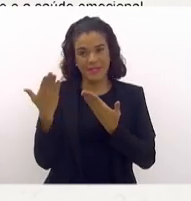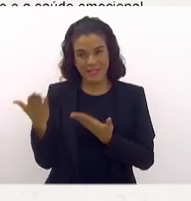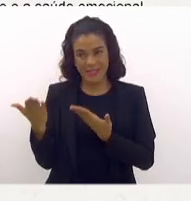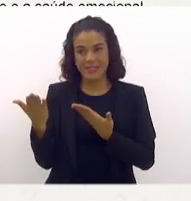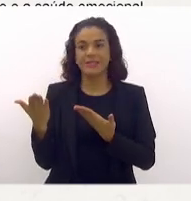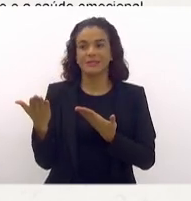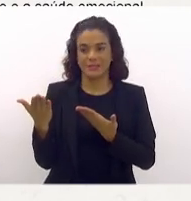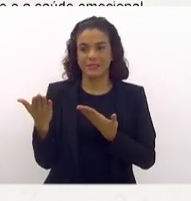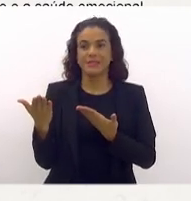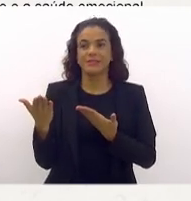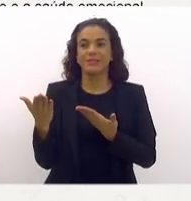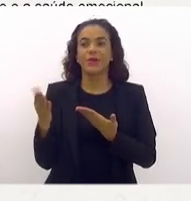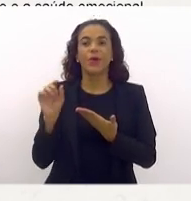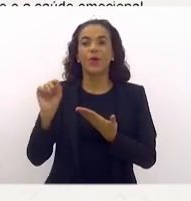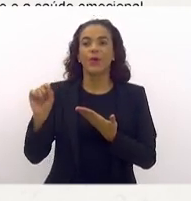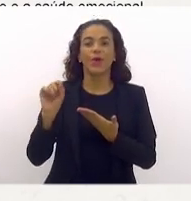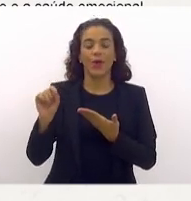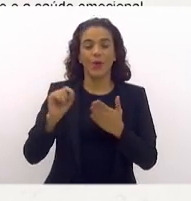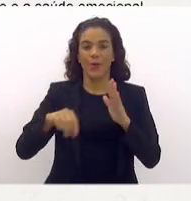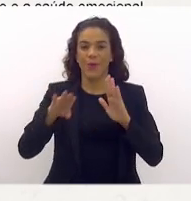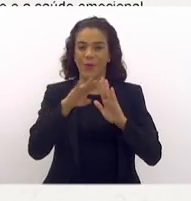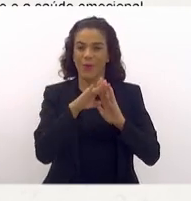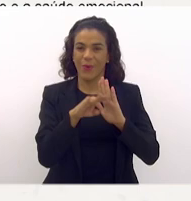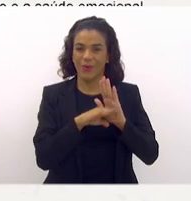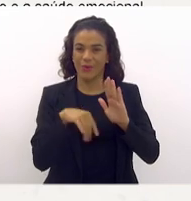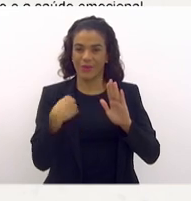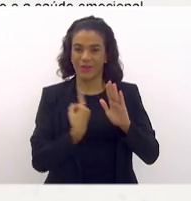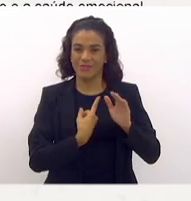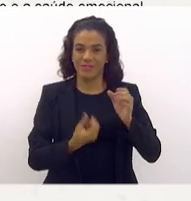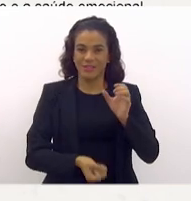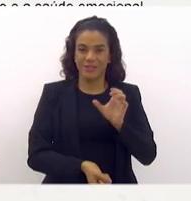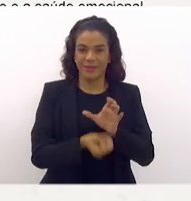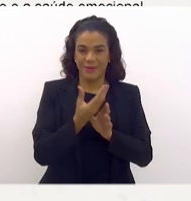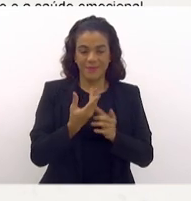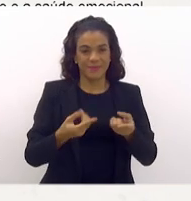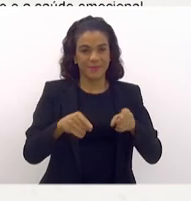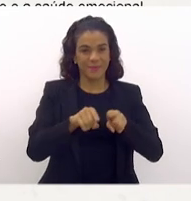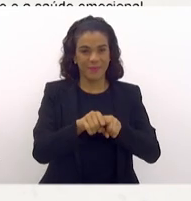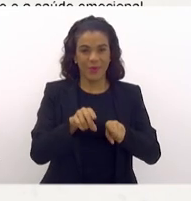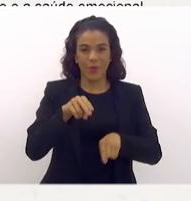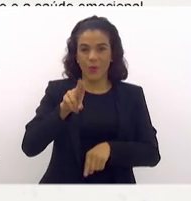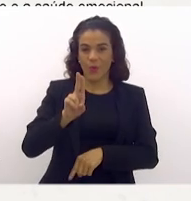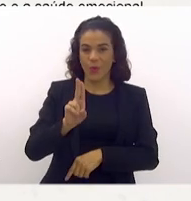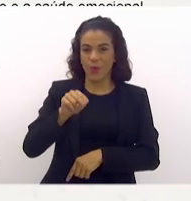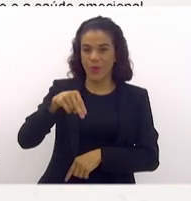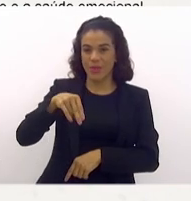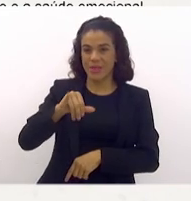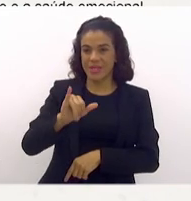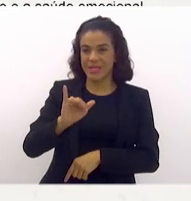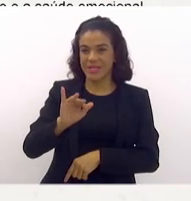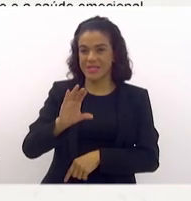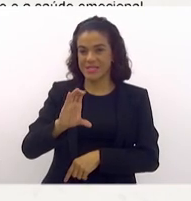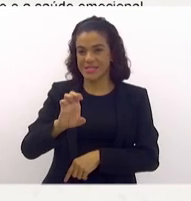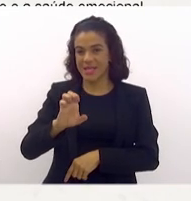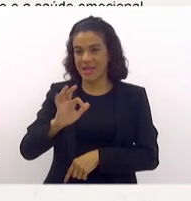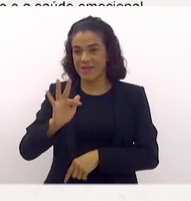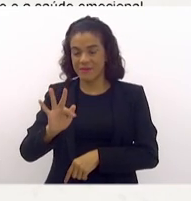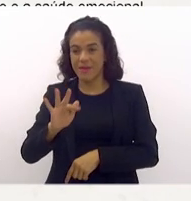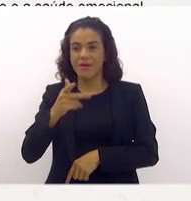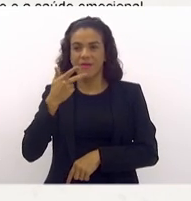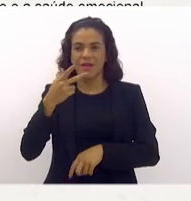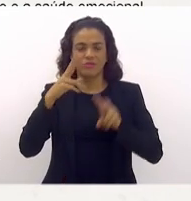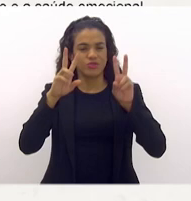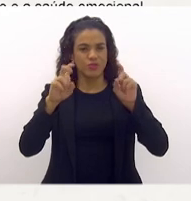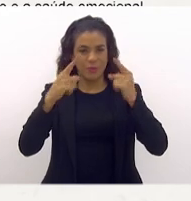na frente, que foi o conteúdo que a gente desenvolveu em parceria com o UNICEF, que é o Meninas em Rede, só para falar sobre